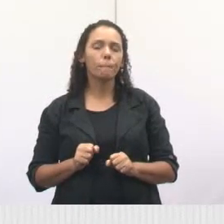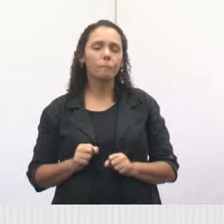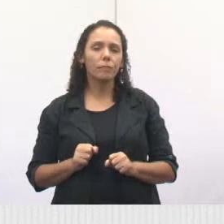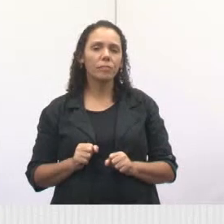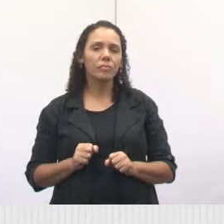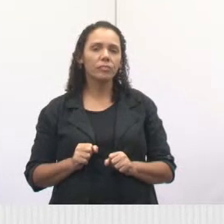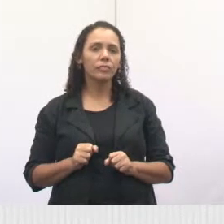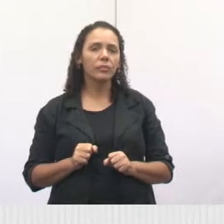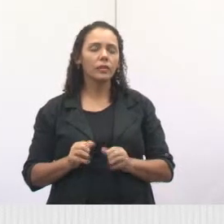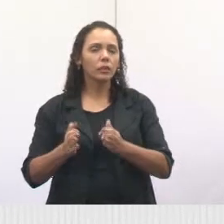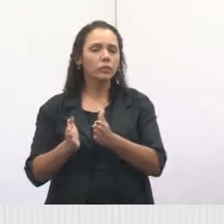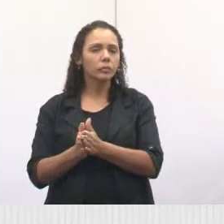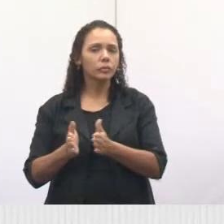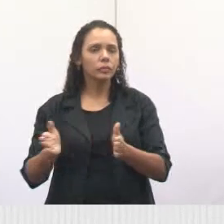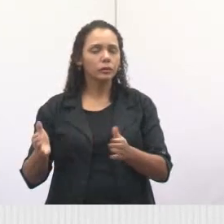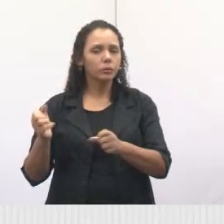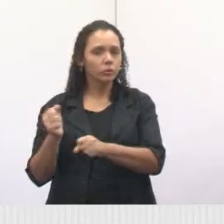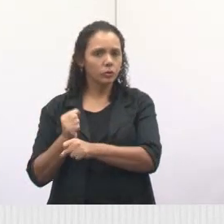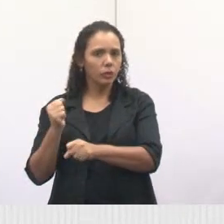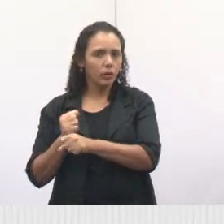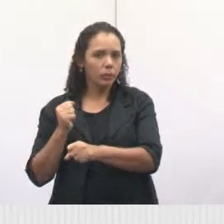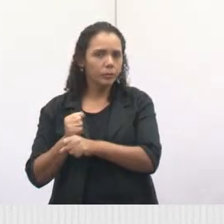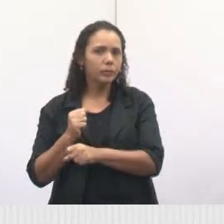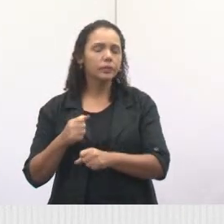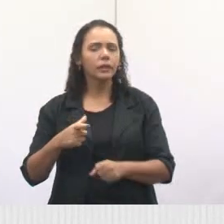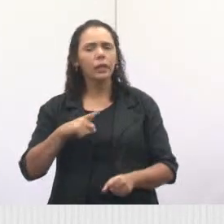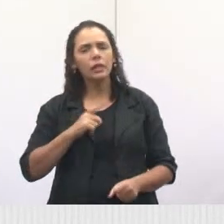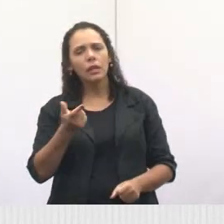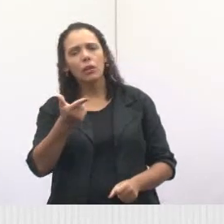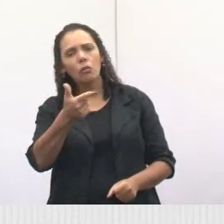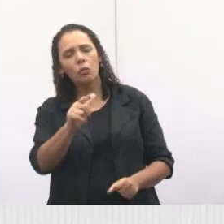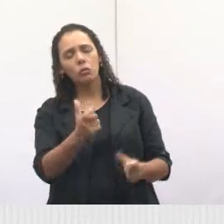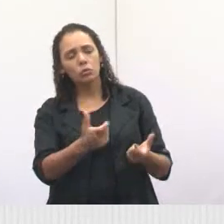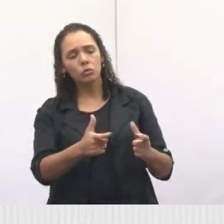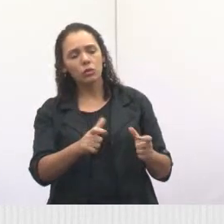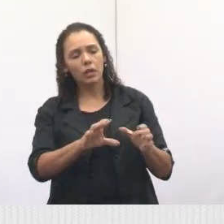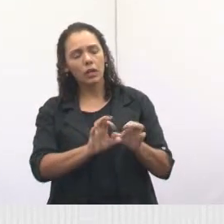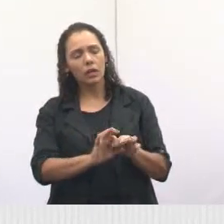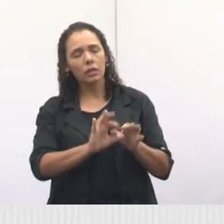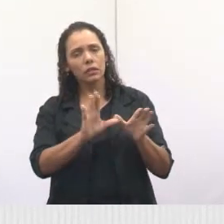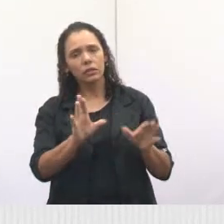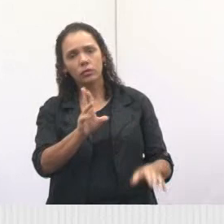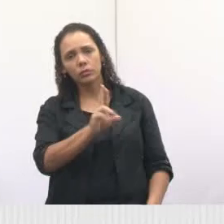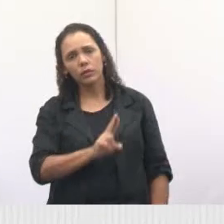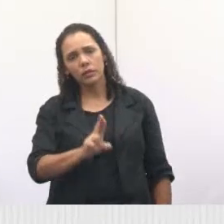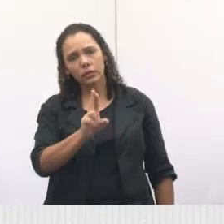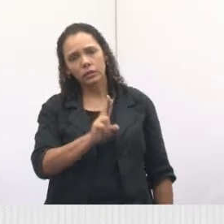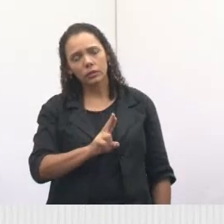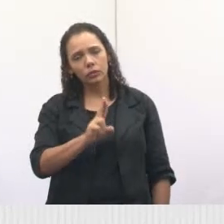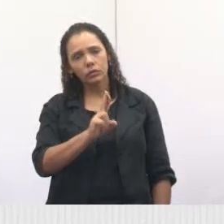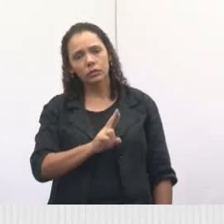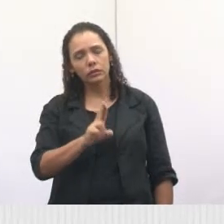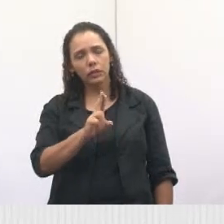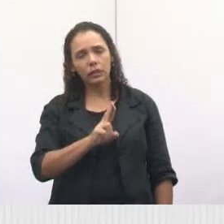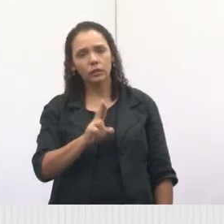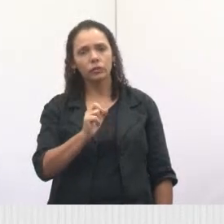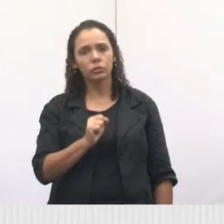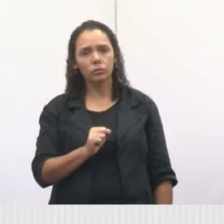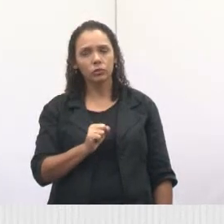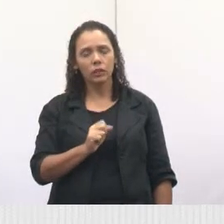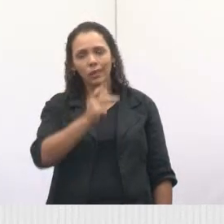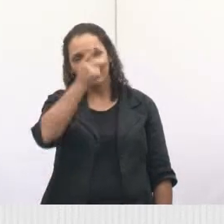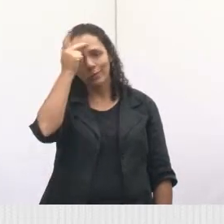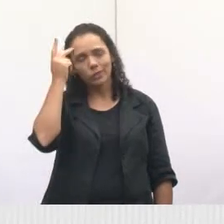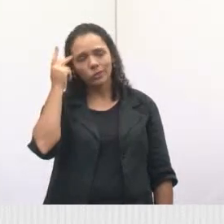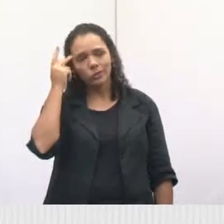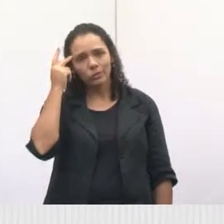Vida estará em obras, um outro local seja disponibilizado para as práticas que independe